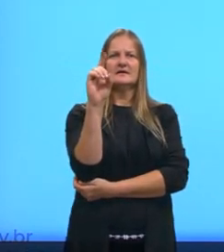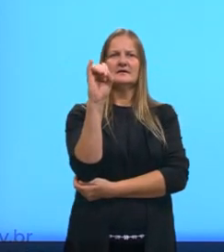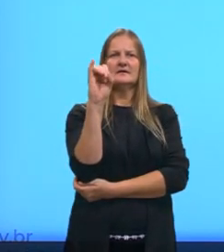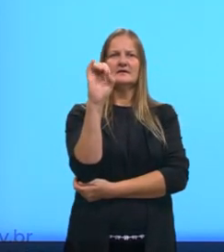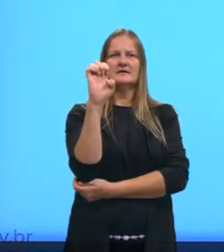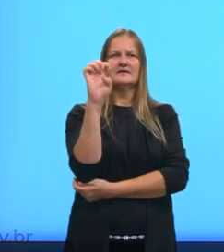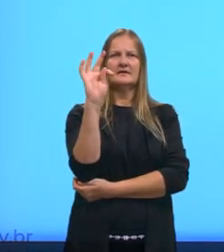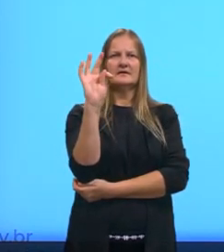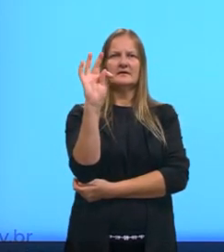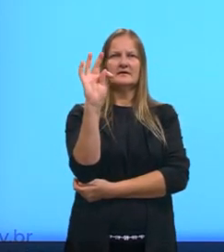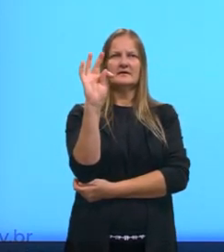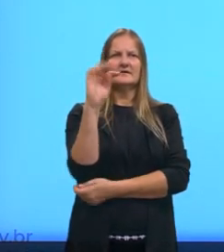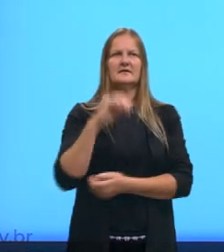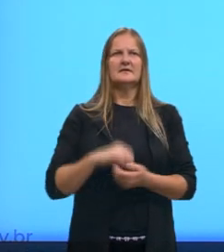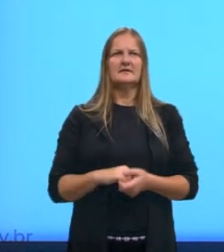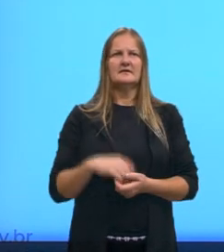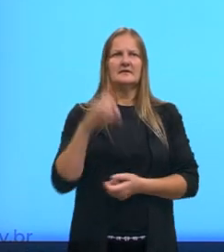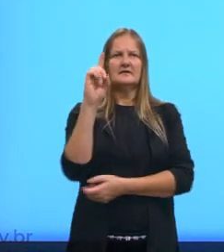o Diet